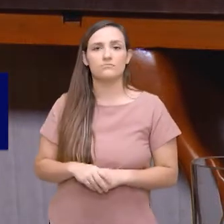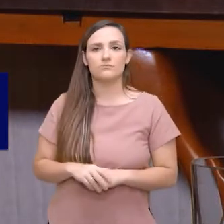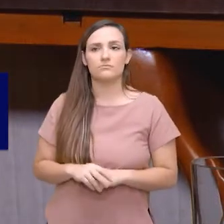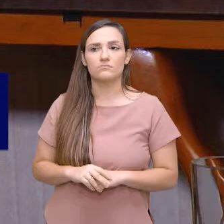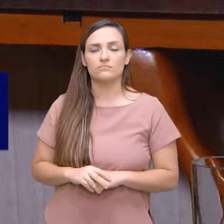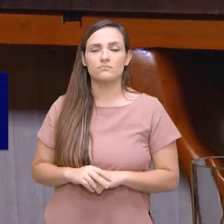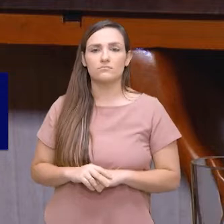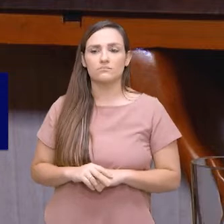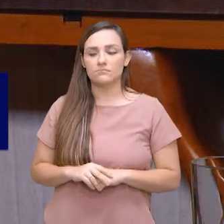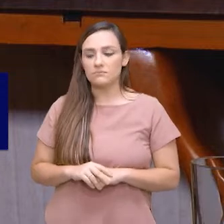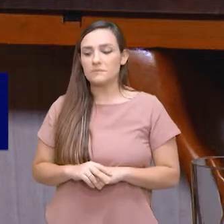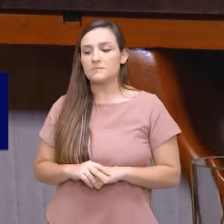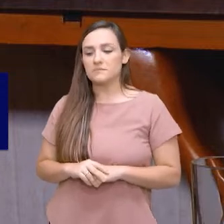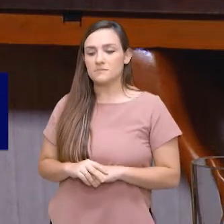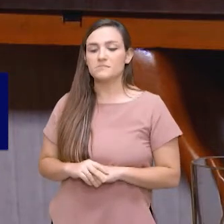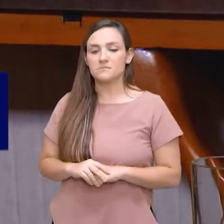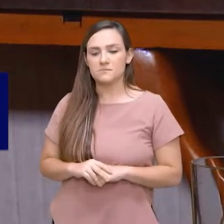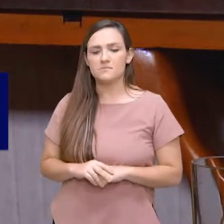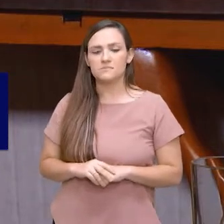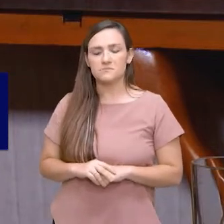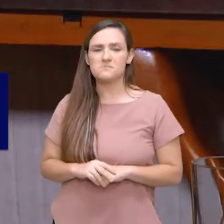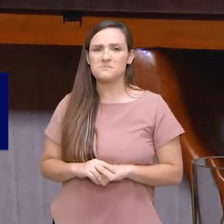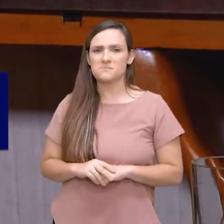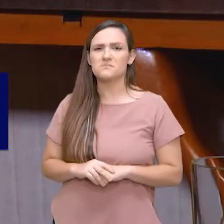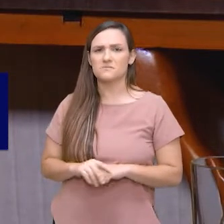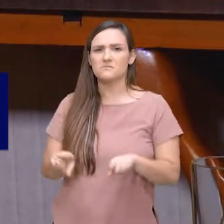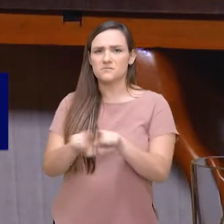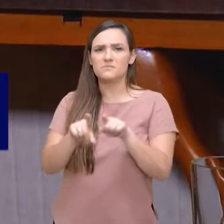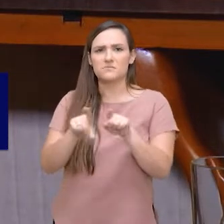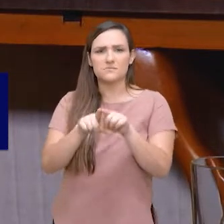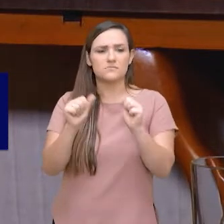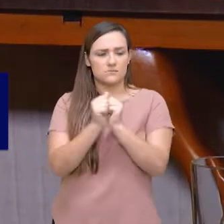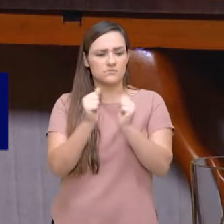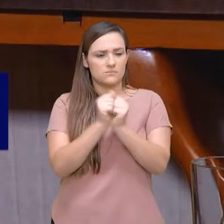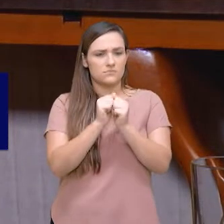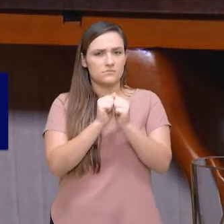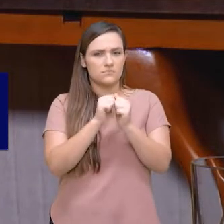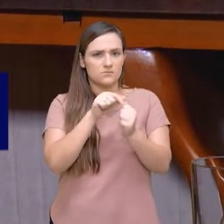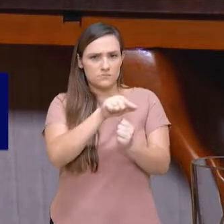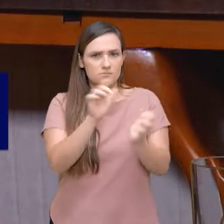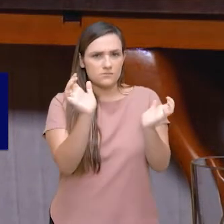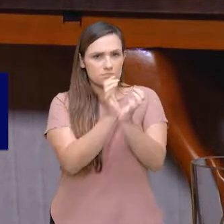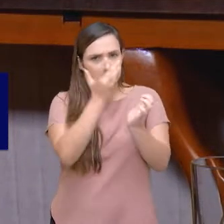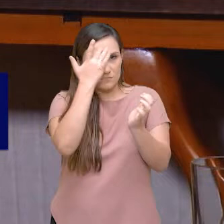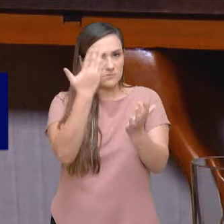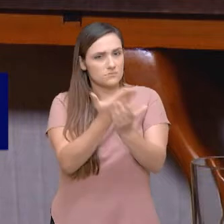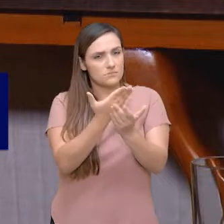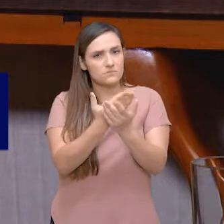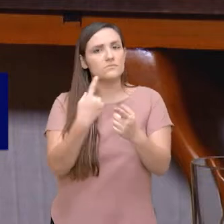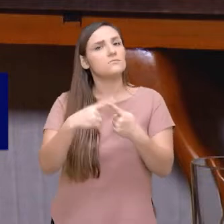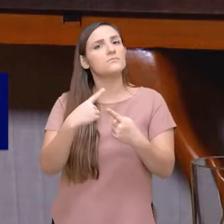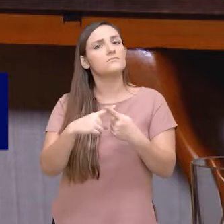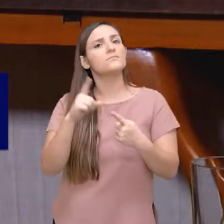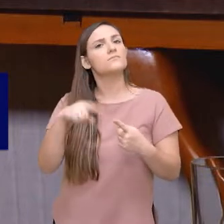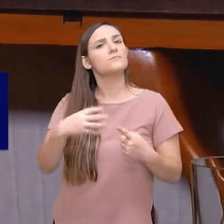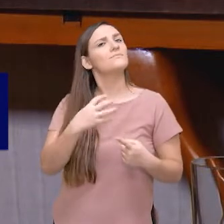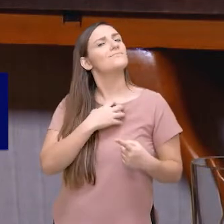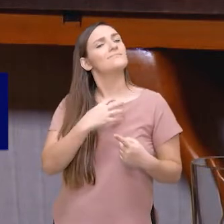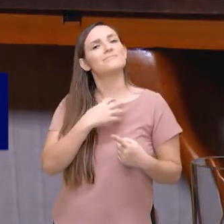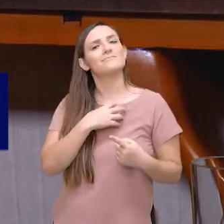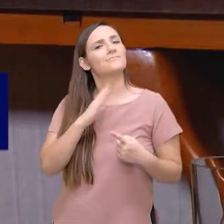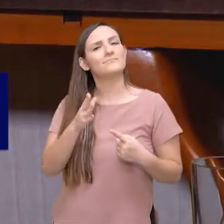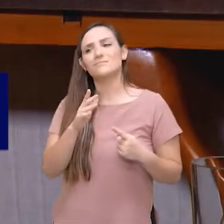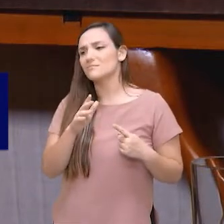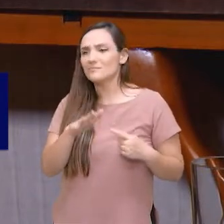e mais os membros dessa comissão especial. Entendeu? Porque era um